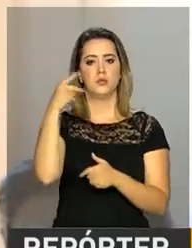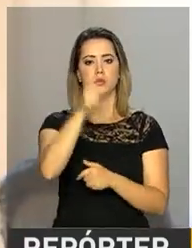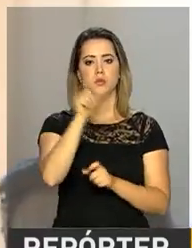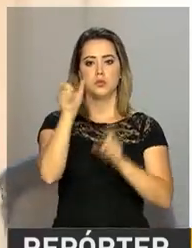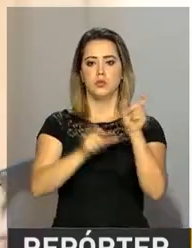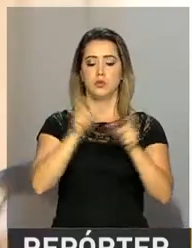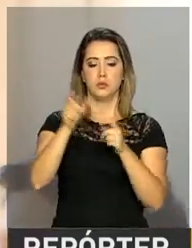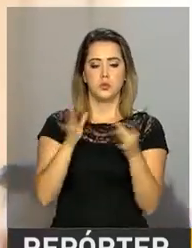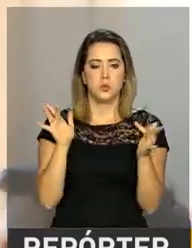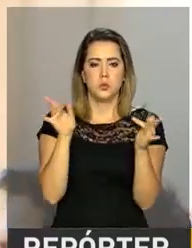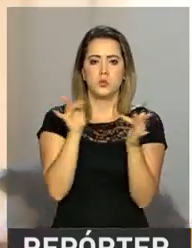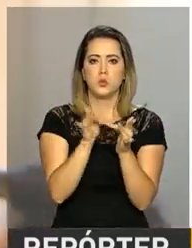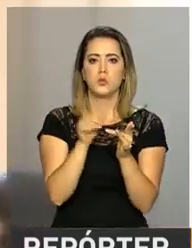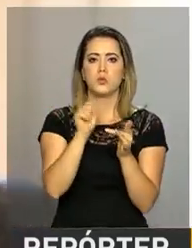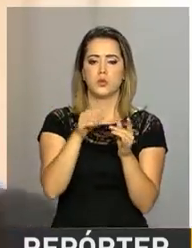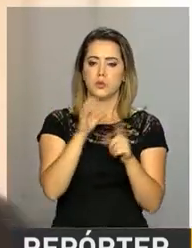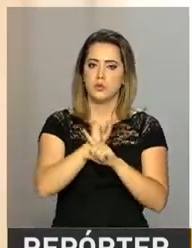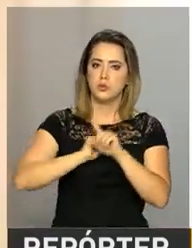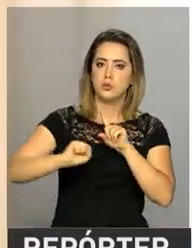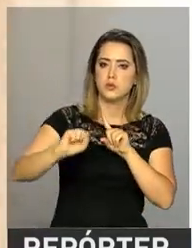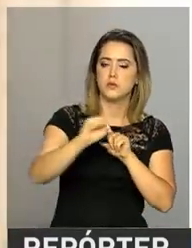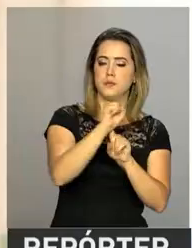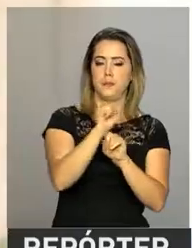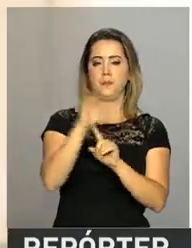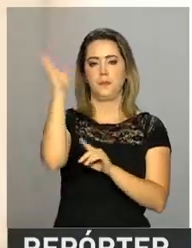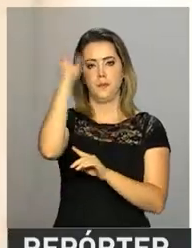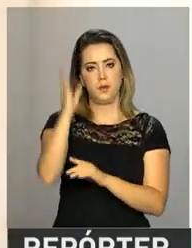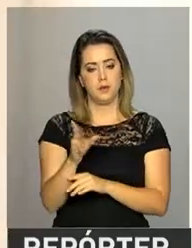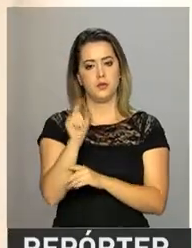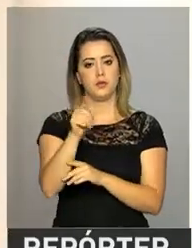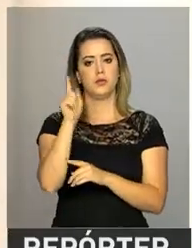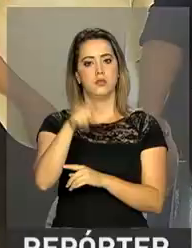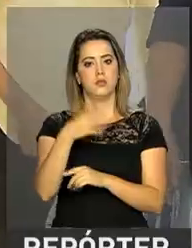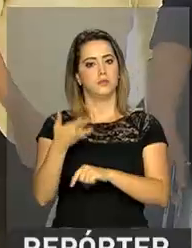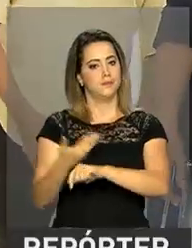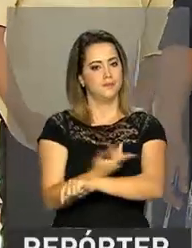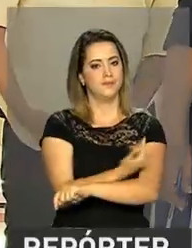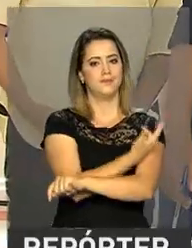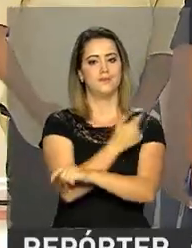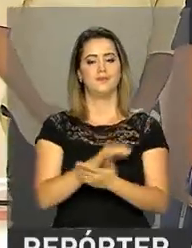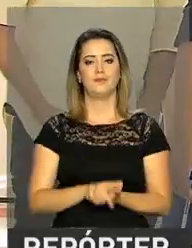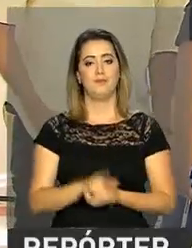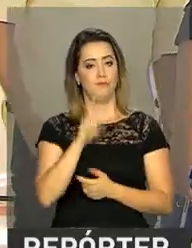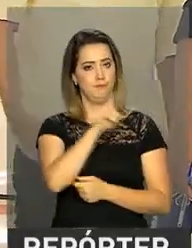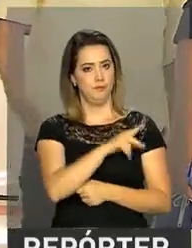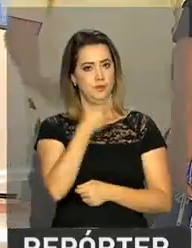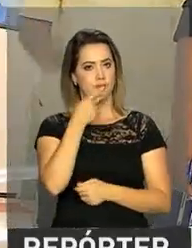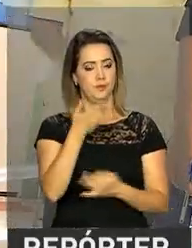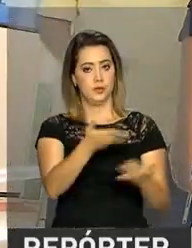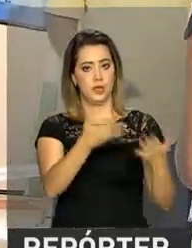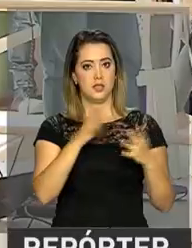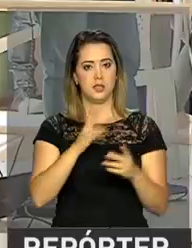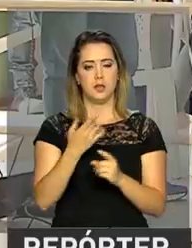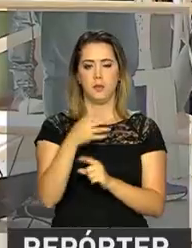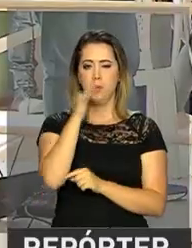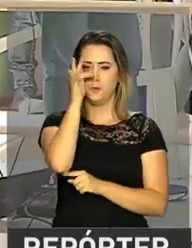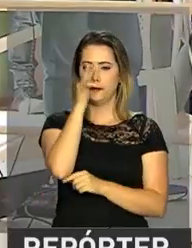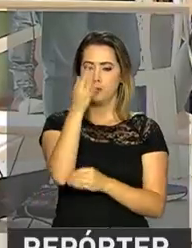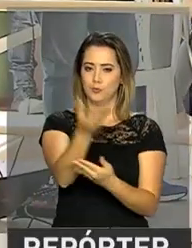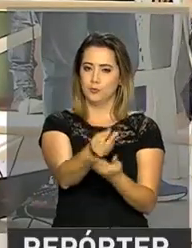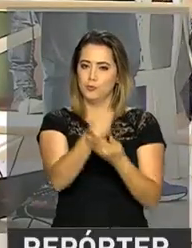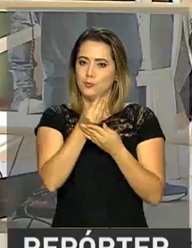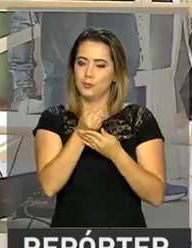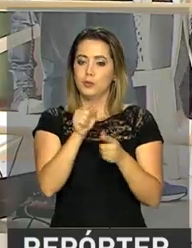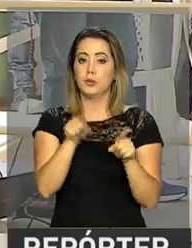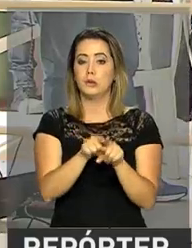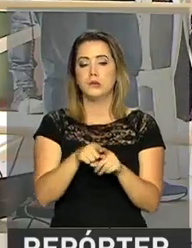pessoas comprometidas com a sociedade brasileira. Realmente emocionante. Marcela Temer recebeu flores e ainda